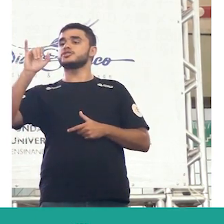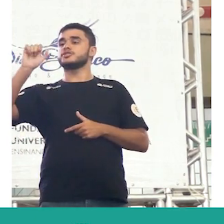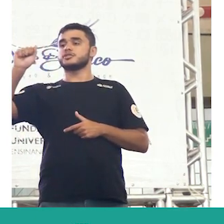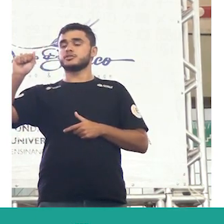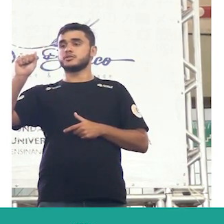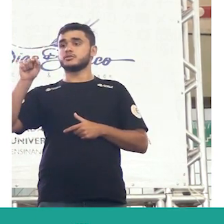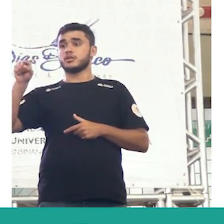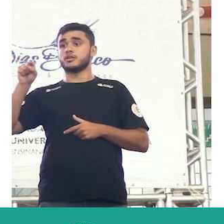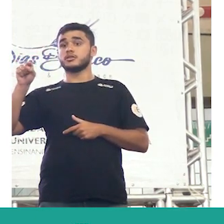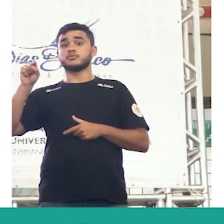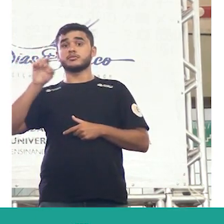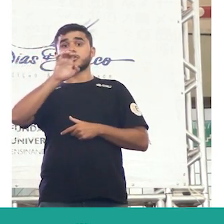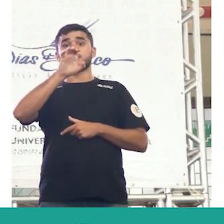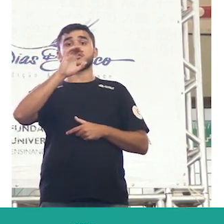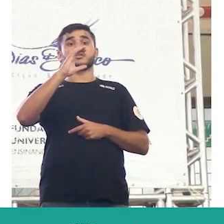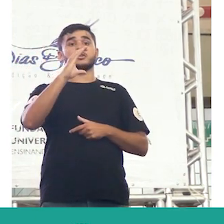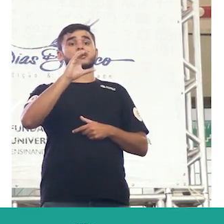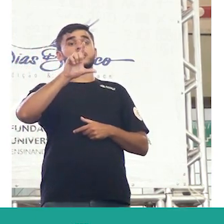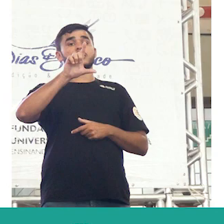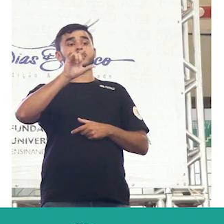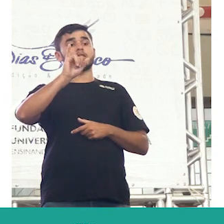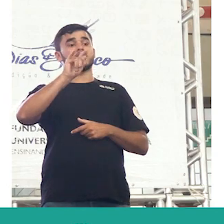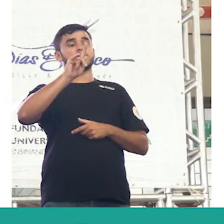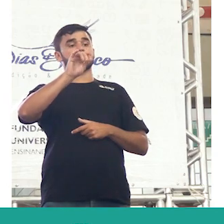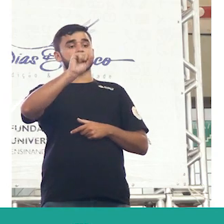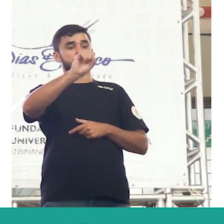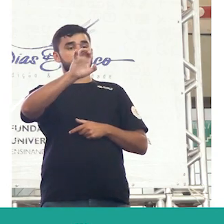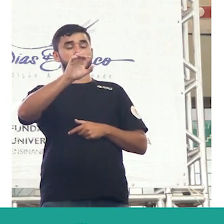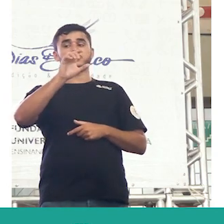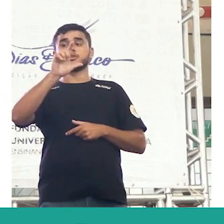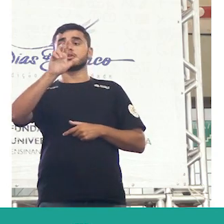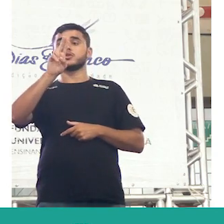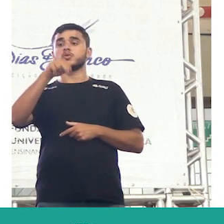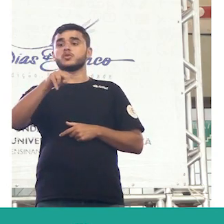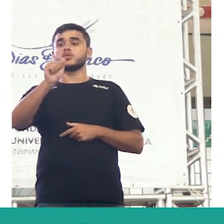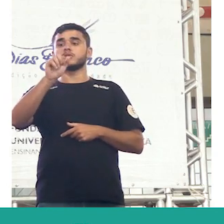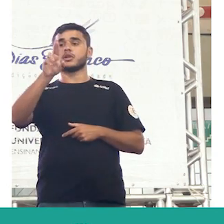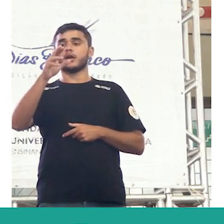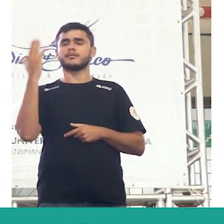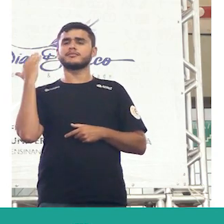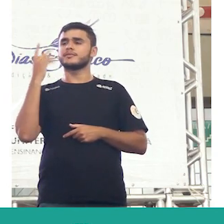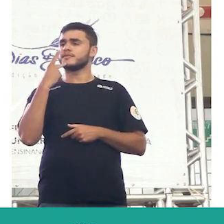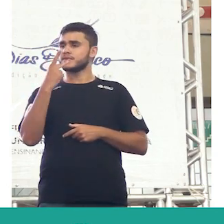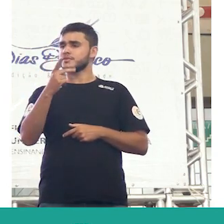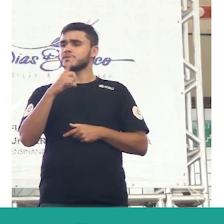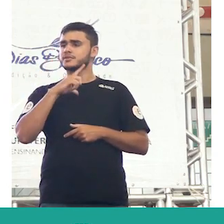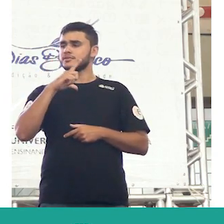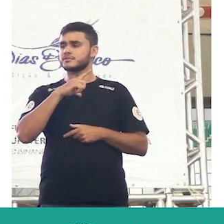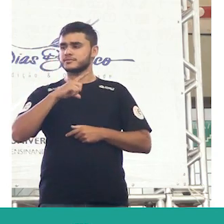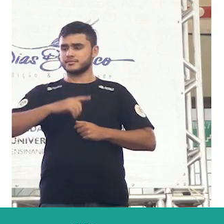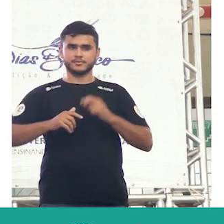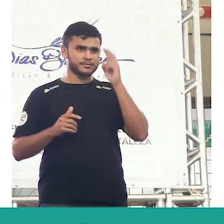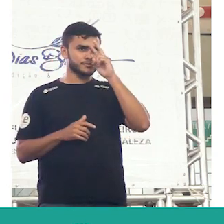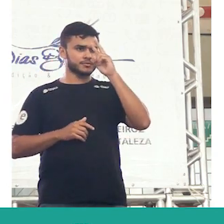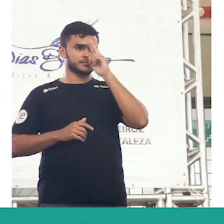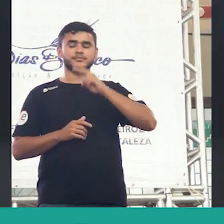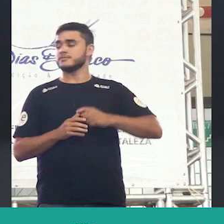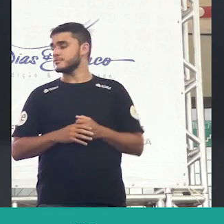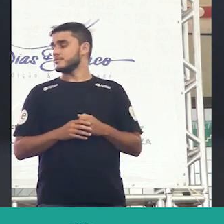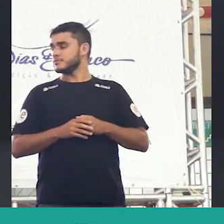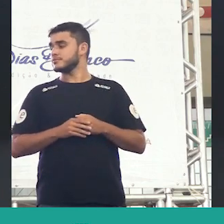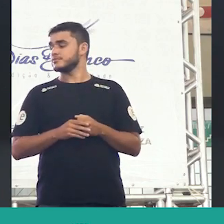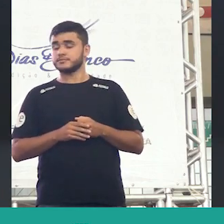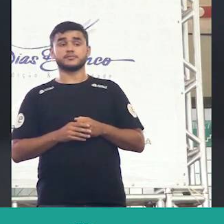eclipse lunar. Eclipse lunar que teve, não foi recentemente o eclipse lunar aqui em Fortaleza? Beleza?